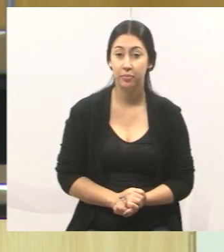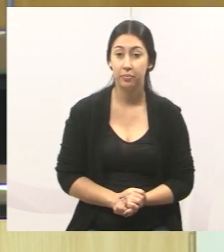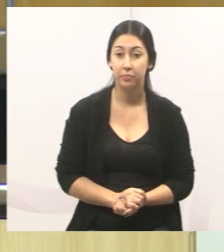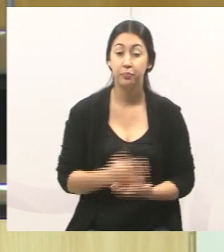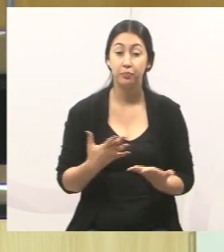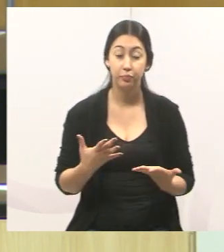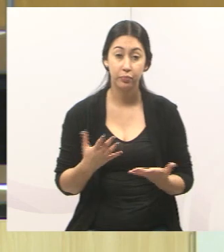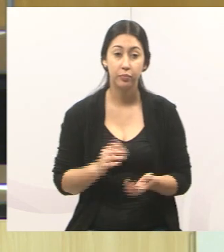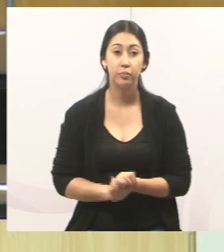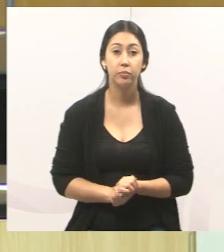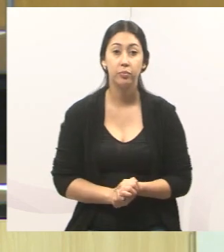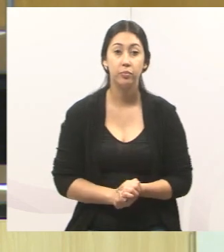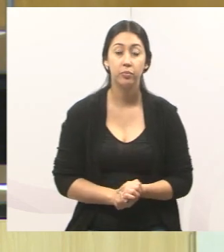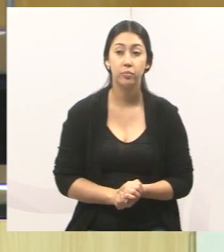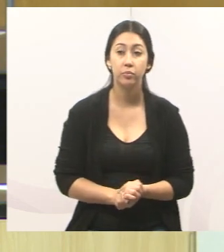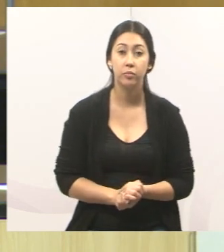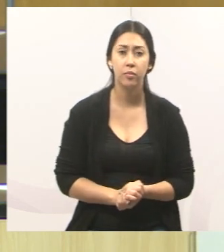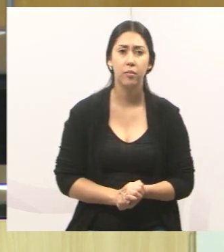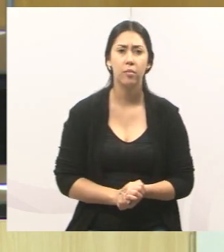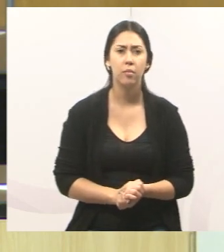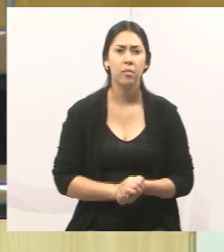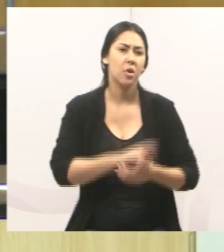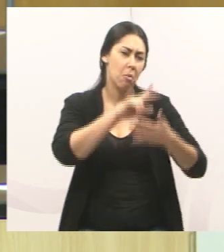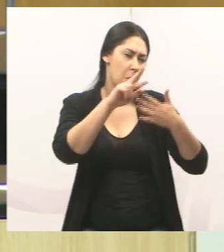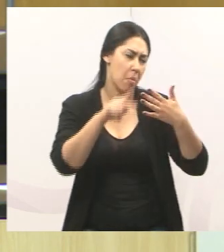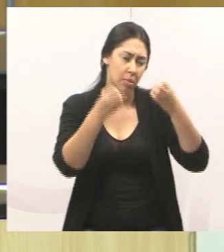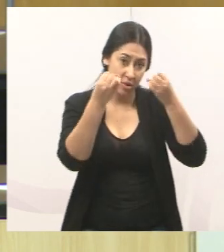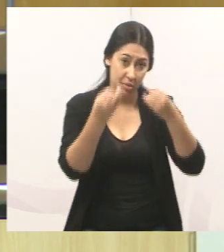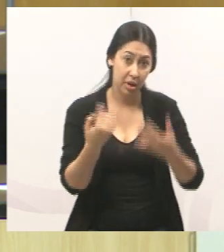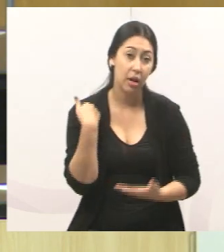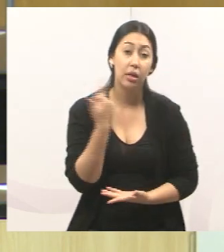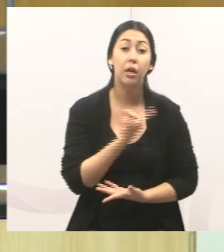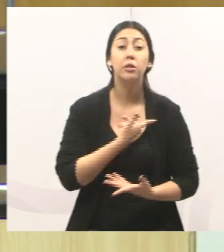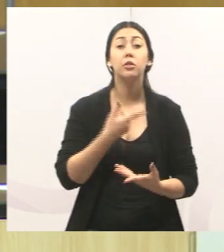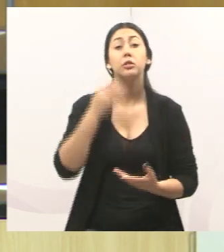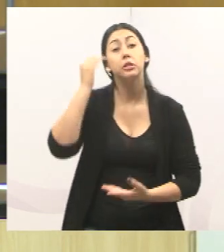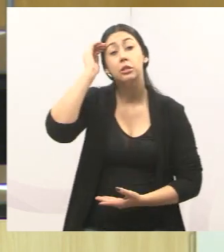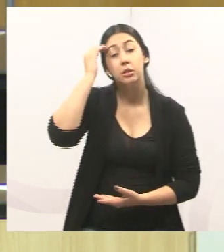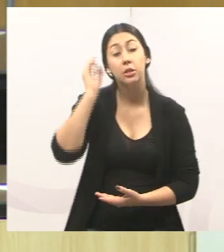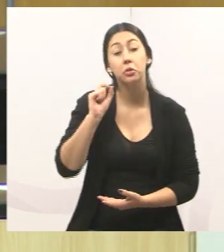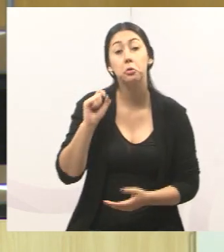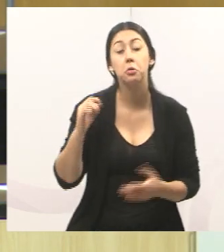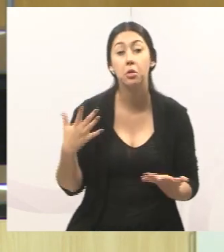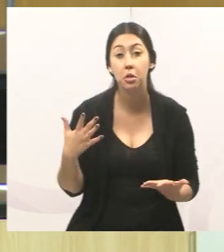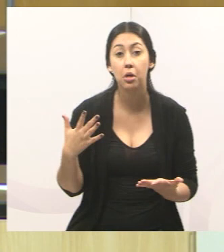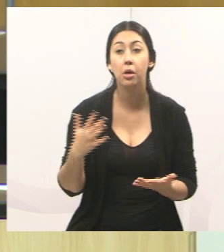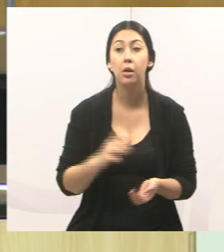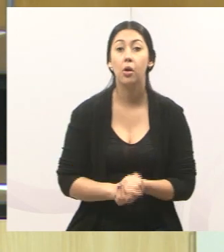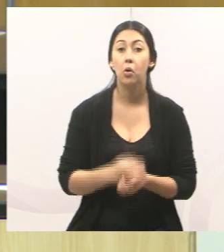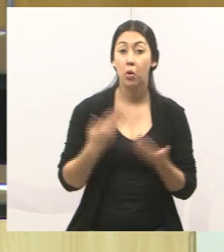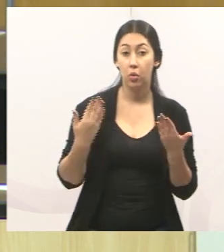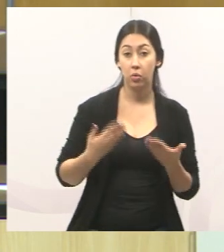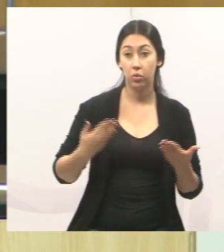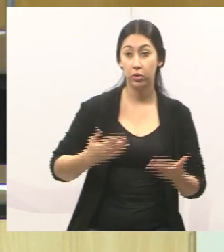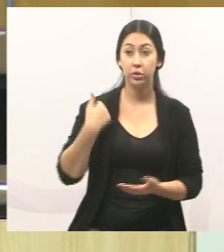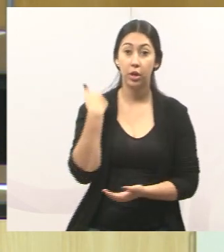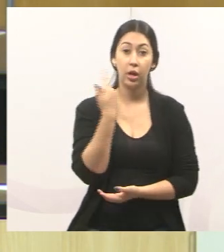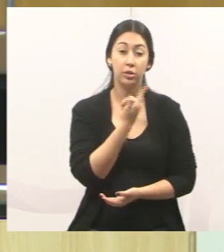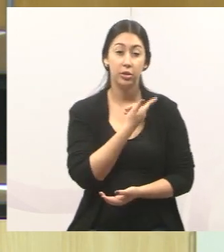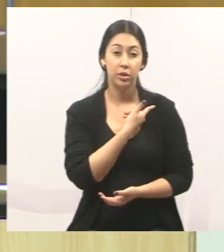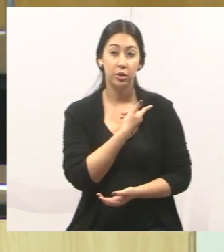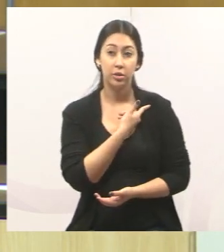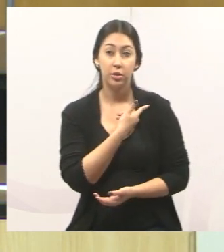Conclusão: com essas considerações, concluímos que o rito procedimental adotado no presente caso